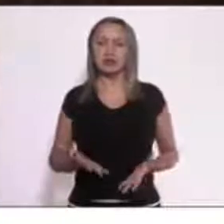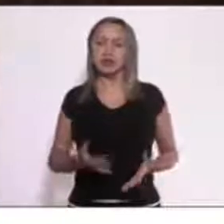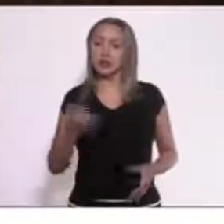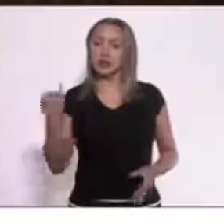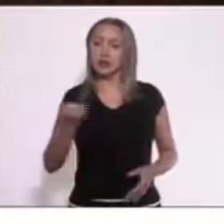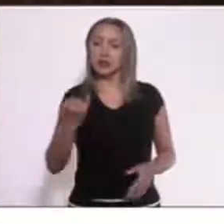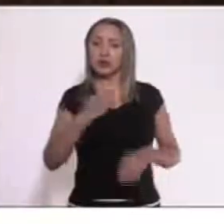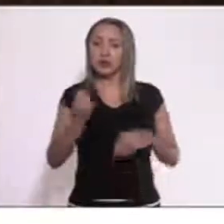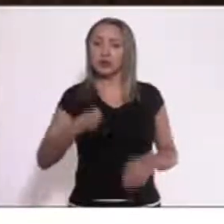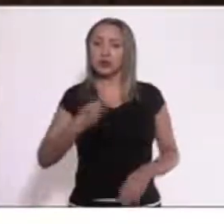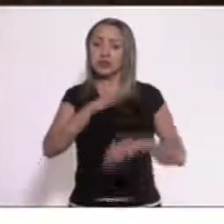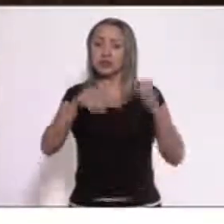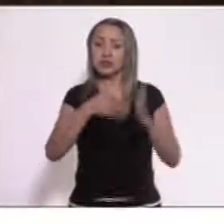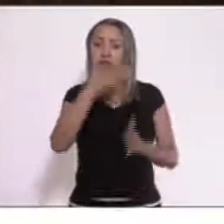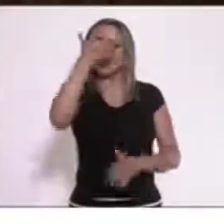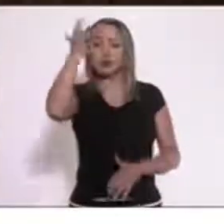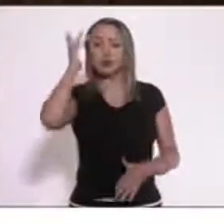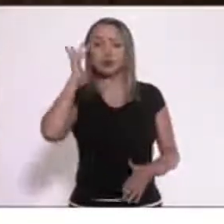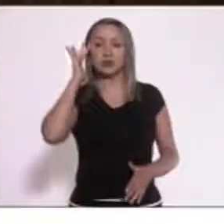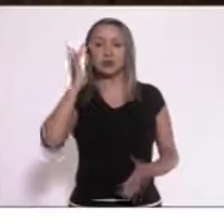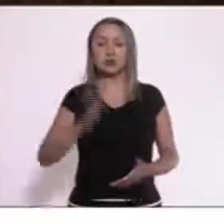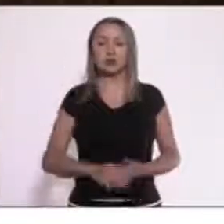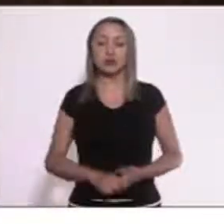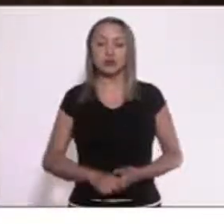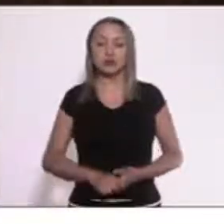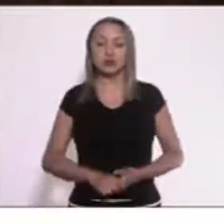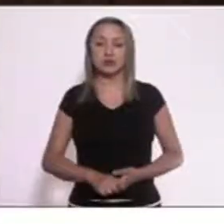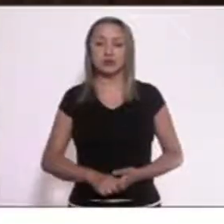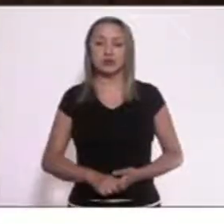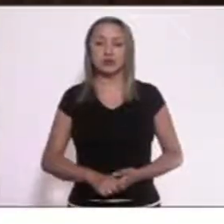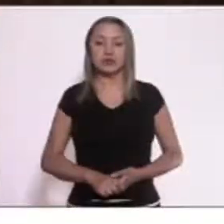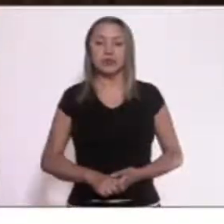de todos. Então, não entender isso e aí